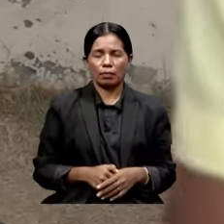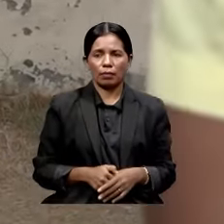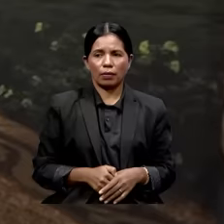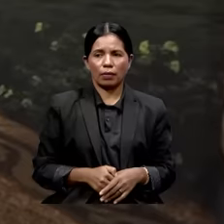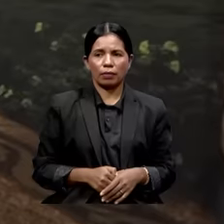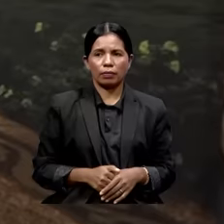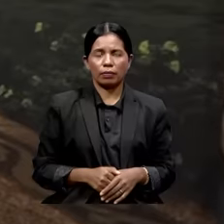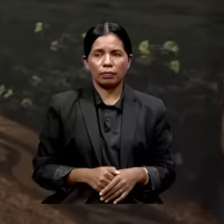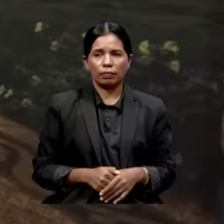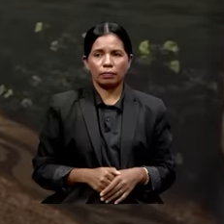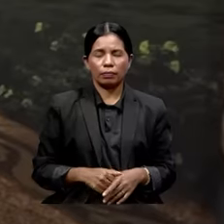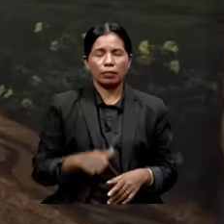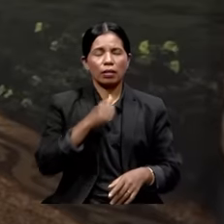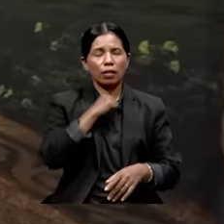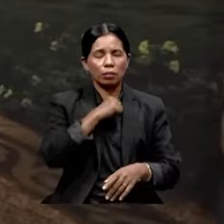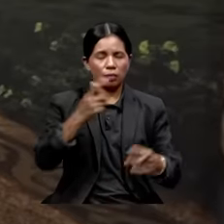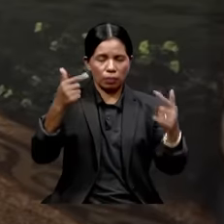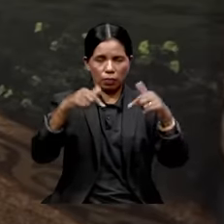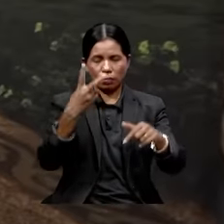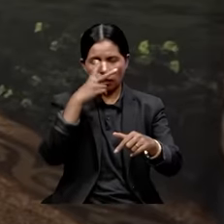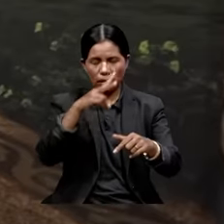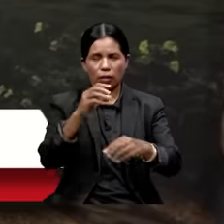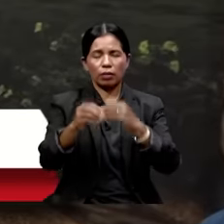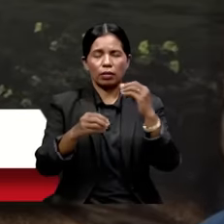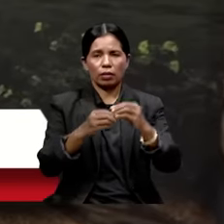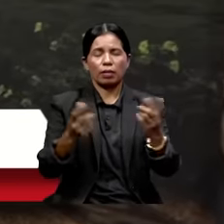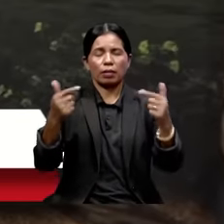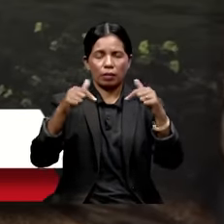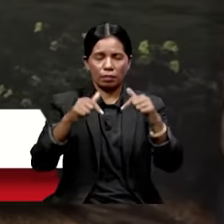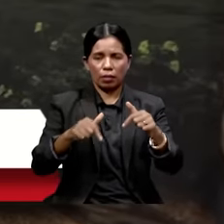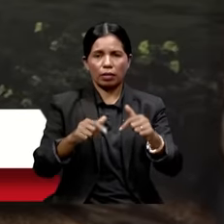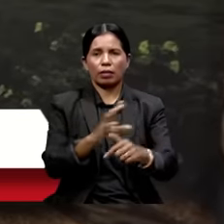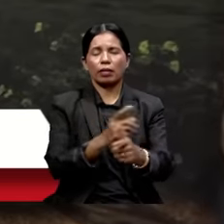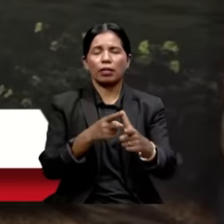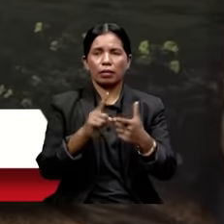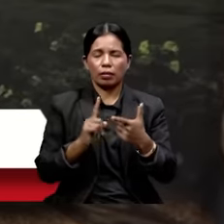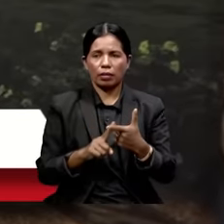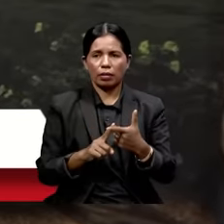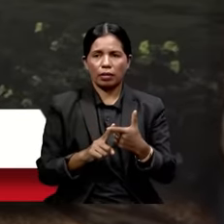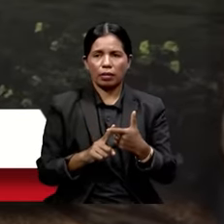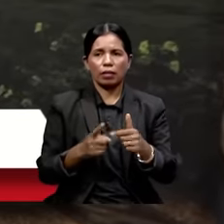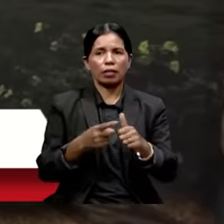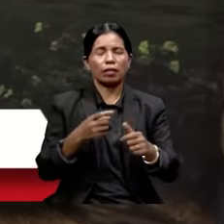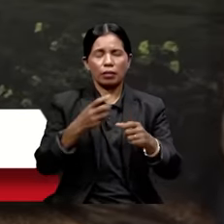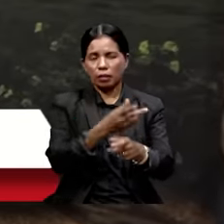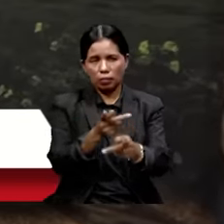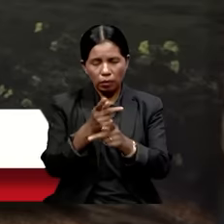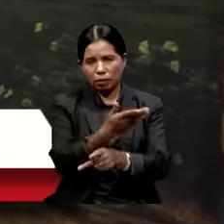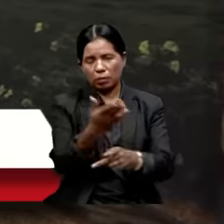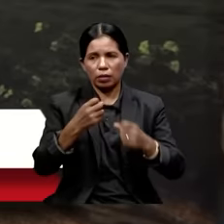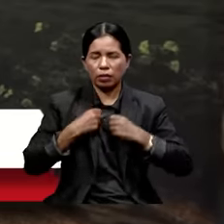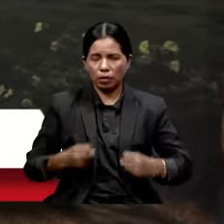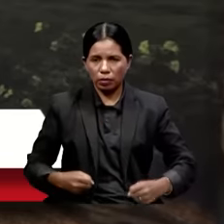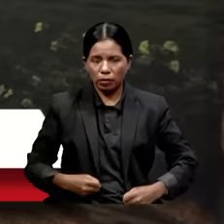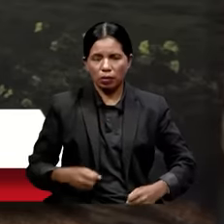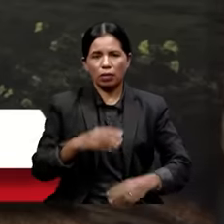Papa, o Papa quis vir aqui com toda a sua idade, com toda a sua dificuldade de saúde, por causa do